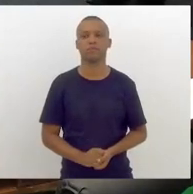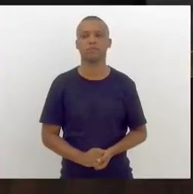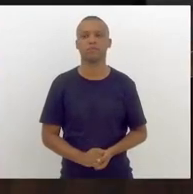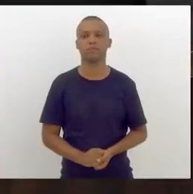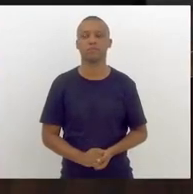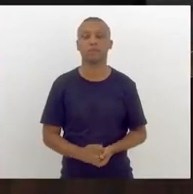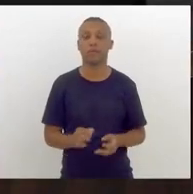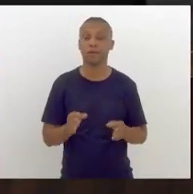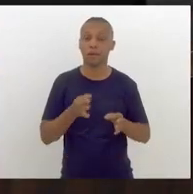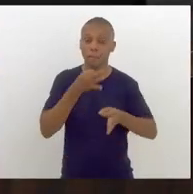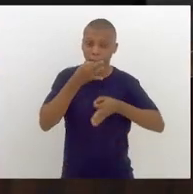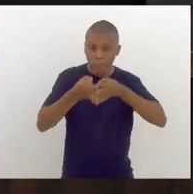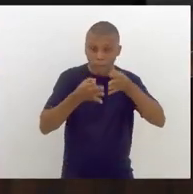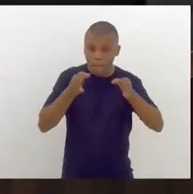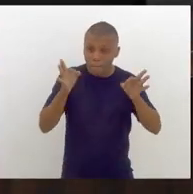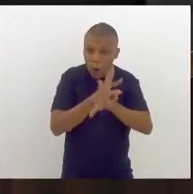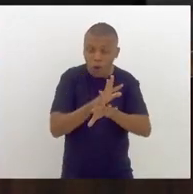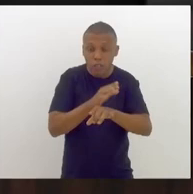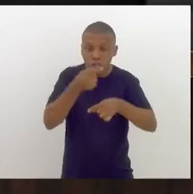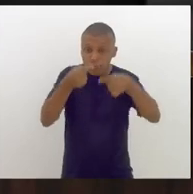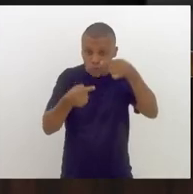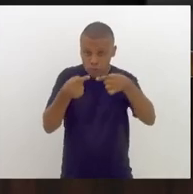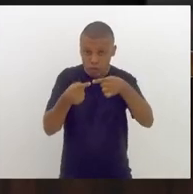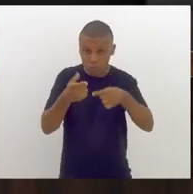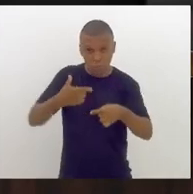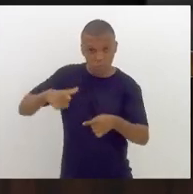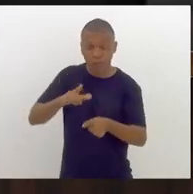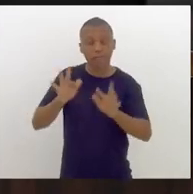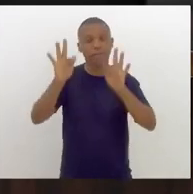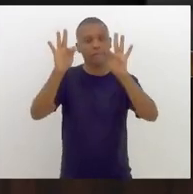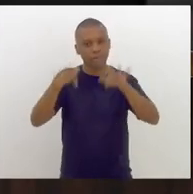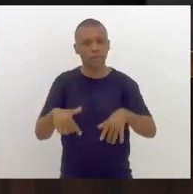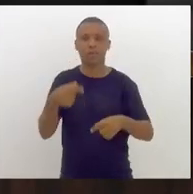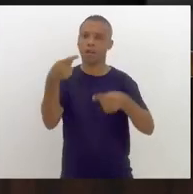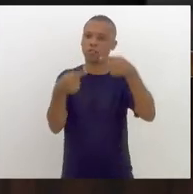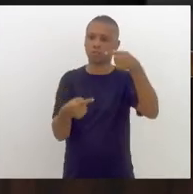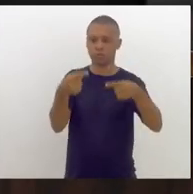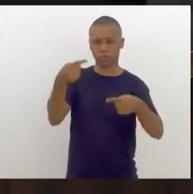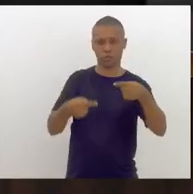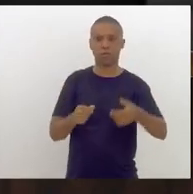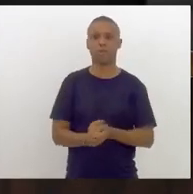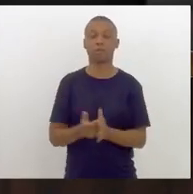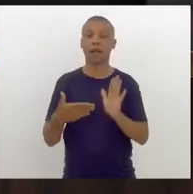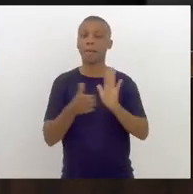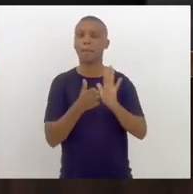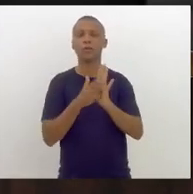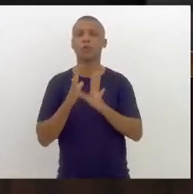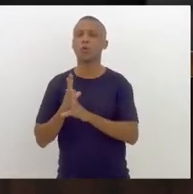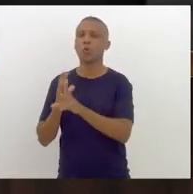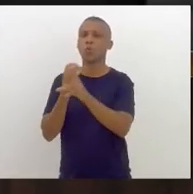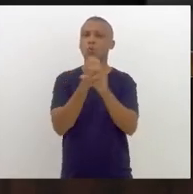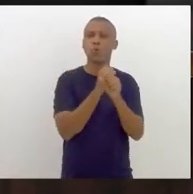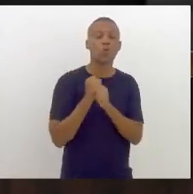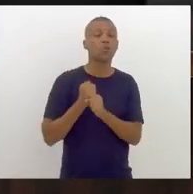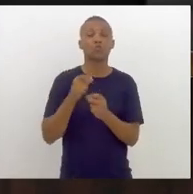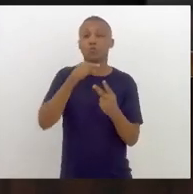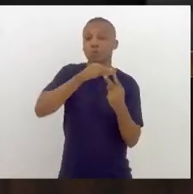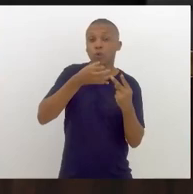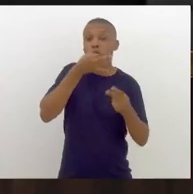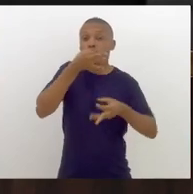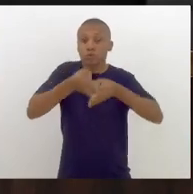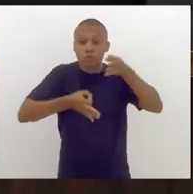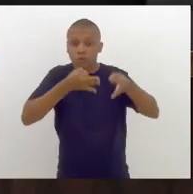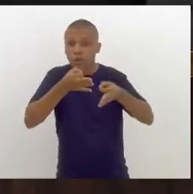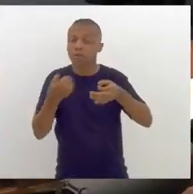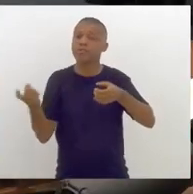com os pareceres emitidos em discussão uma vez que Queira discutir encerrar da discussão presente proposta recebeu duas emendas e atual nas comissões